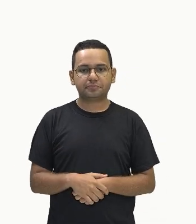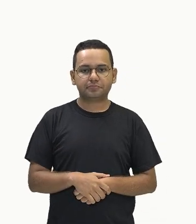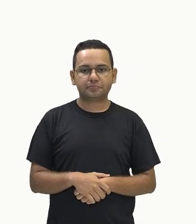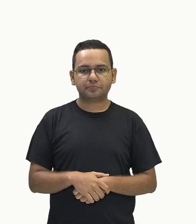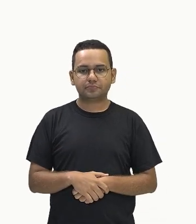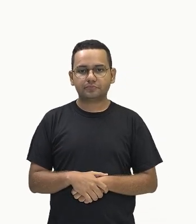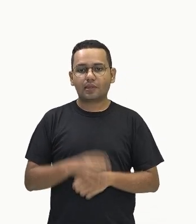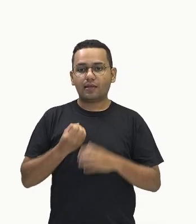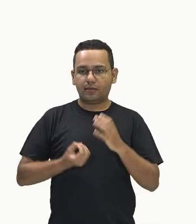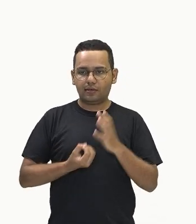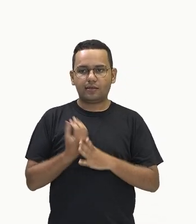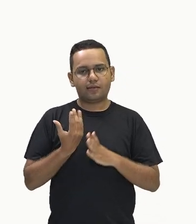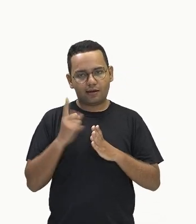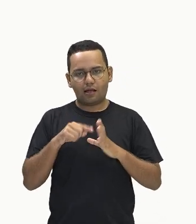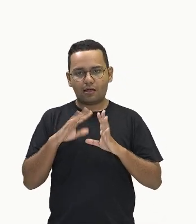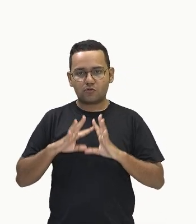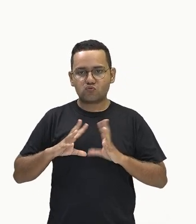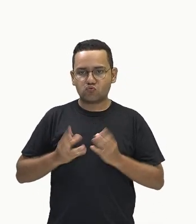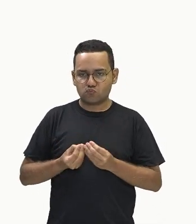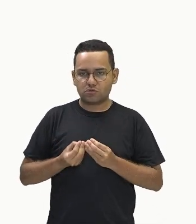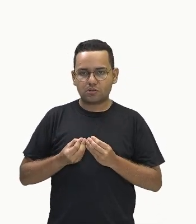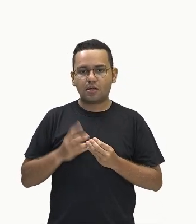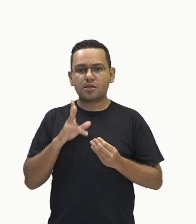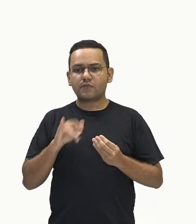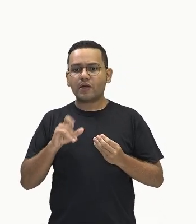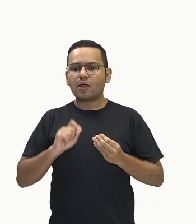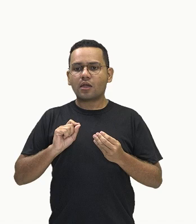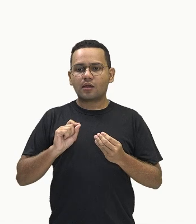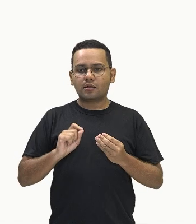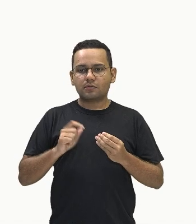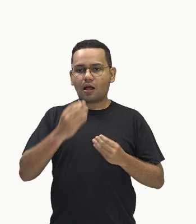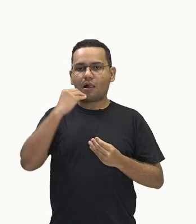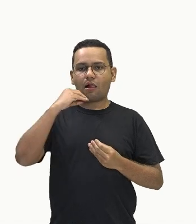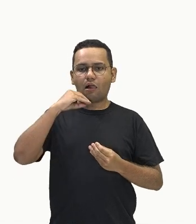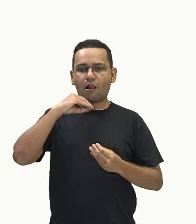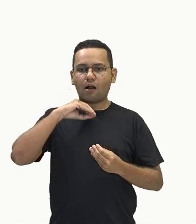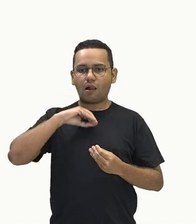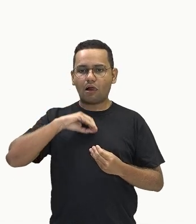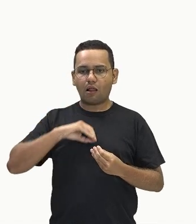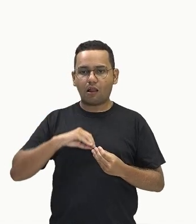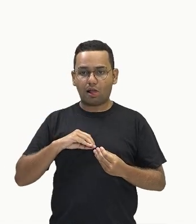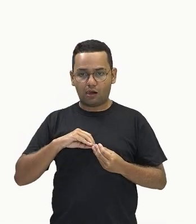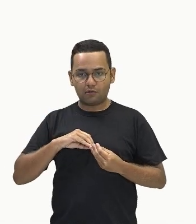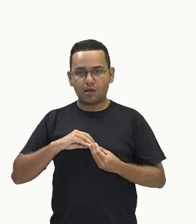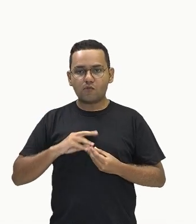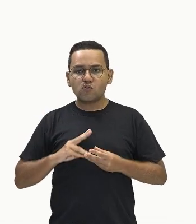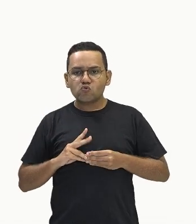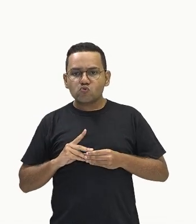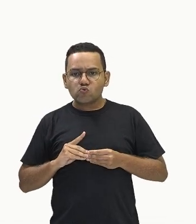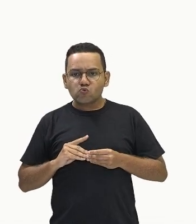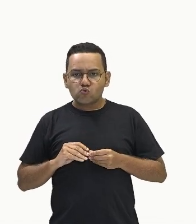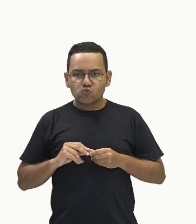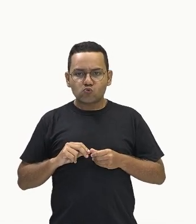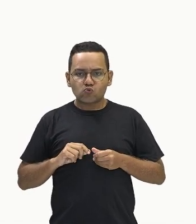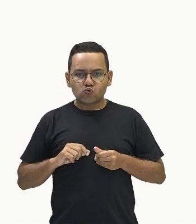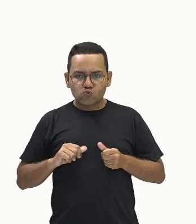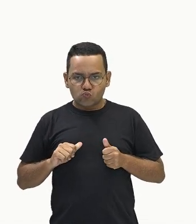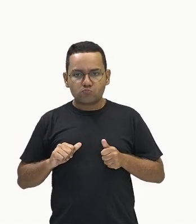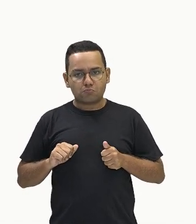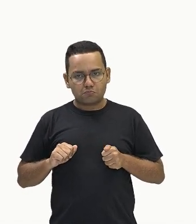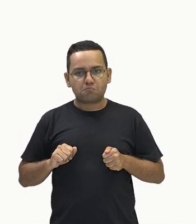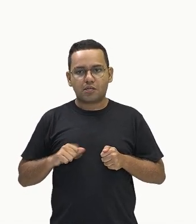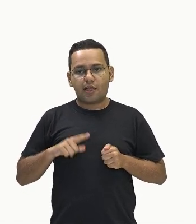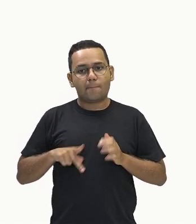produzem o suco gástrico e fazem a parte do processo químico dentro do